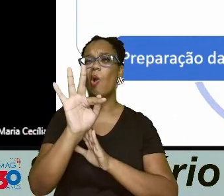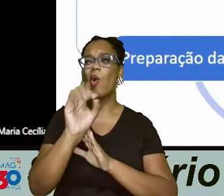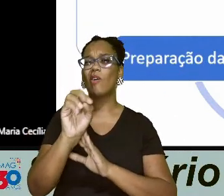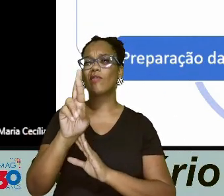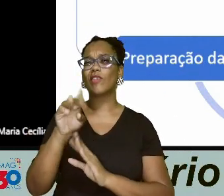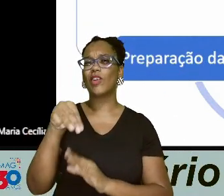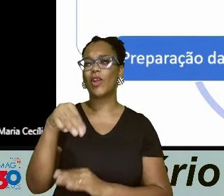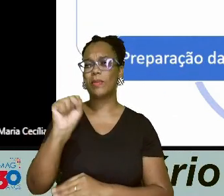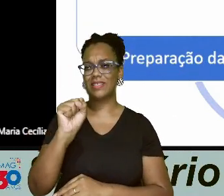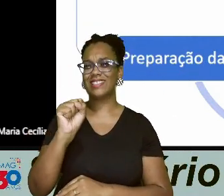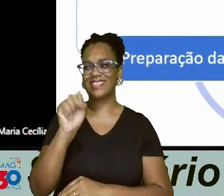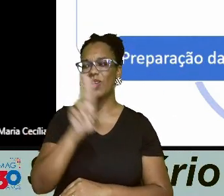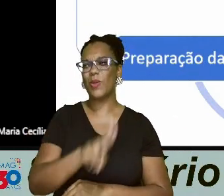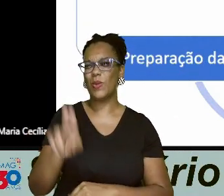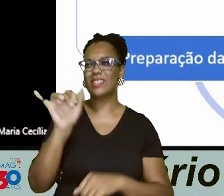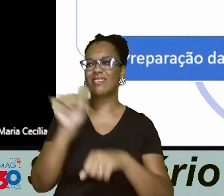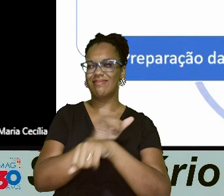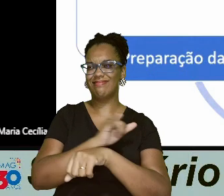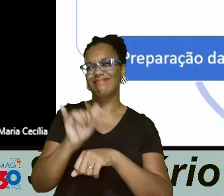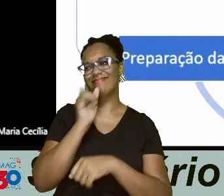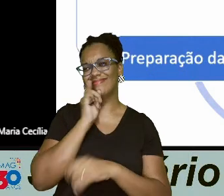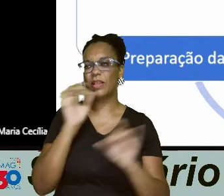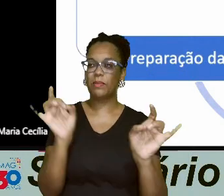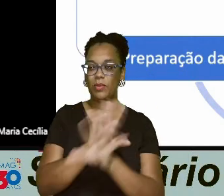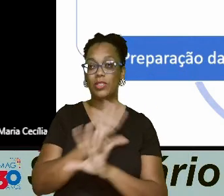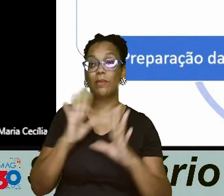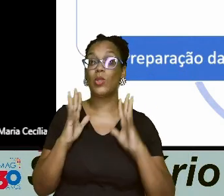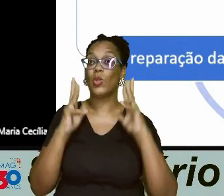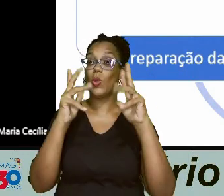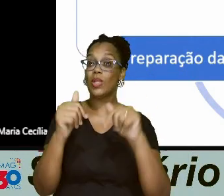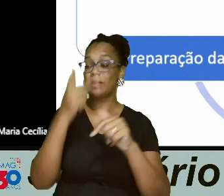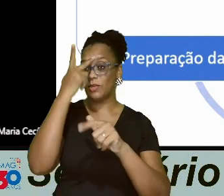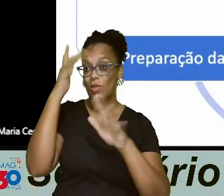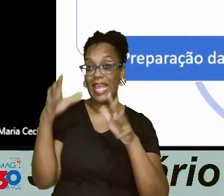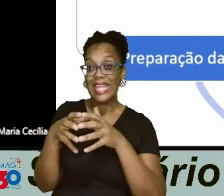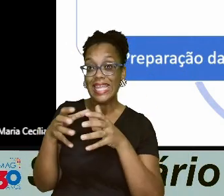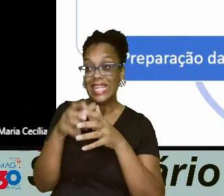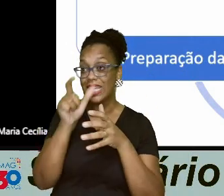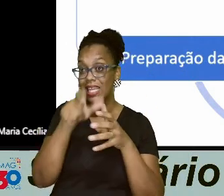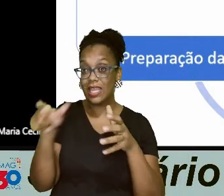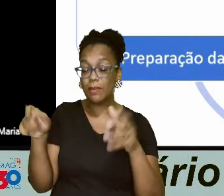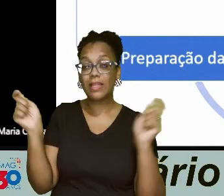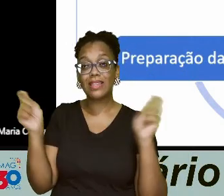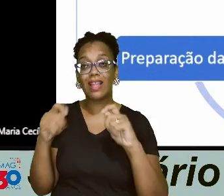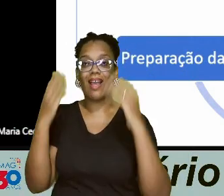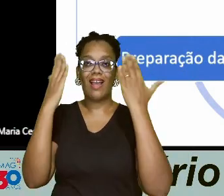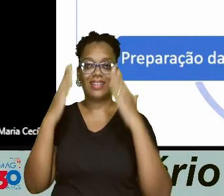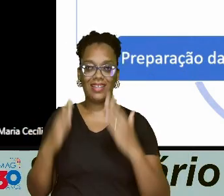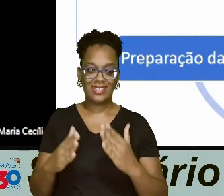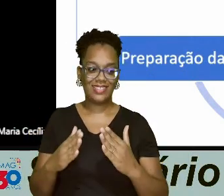algum tipo de mecanismo como esse para que todos os membros da equipe pudessem analisar as decisões judiciais.